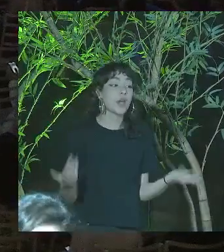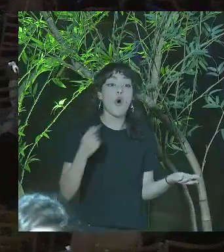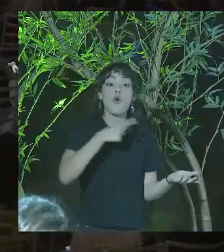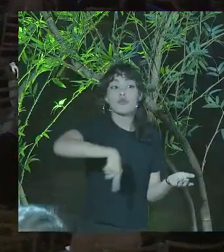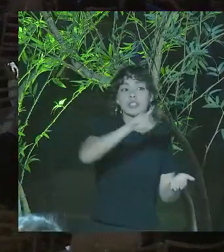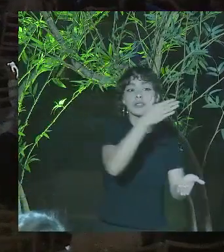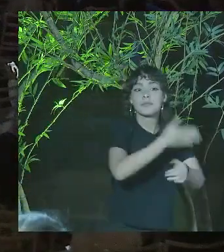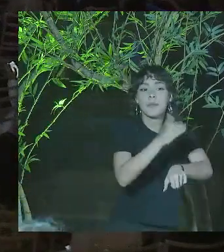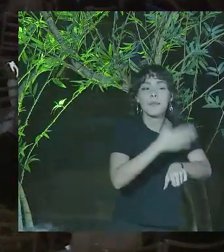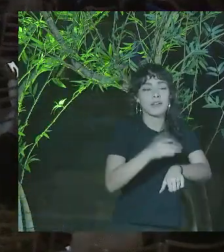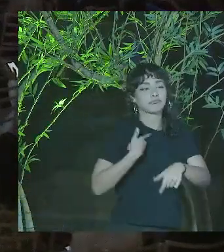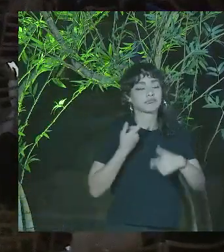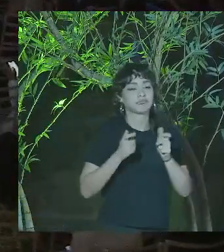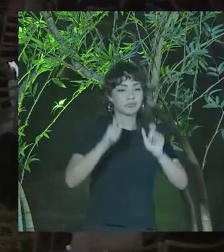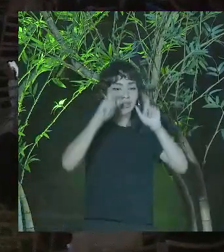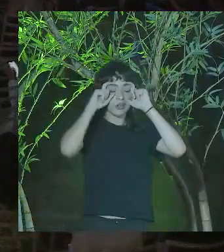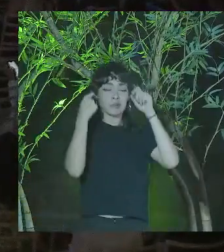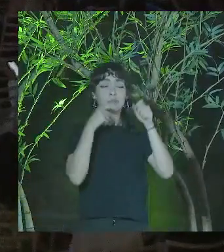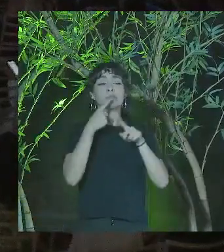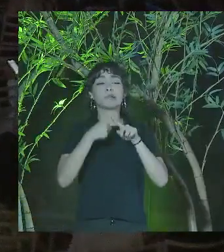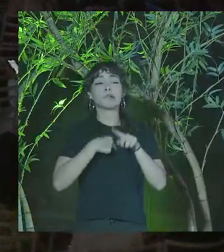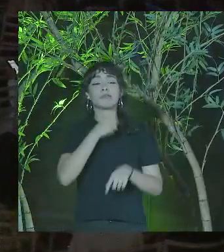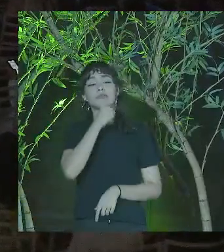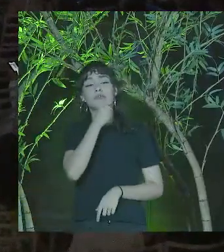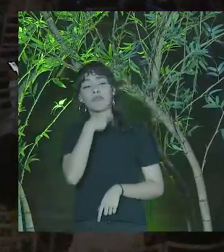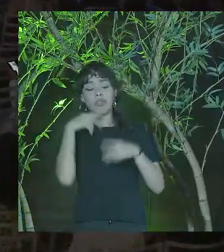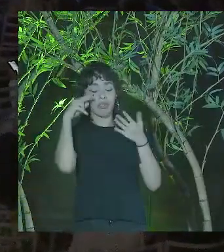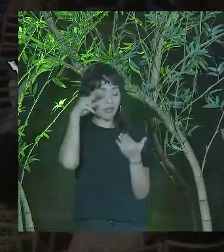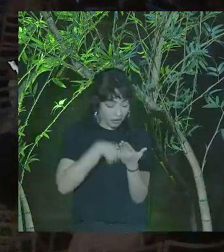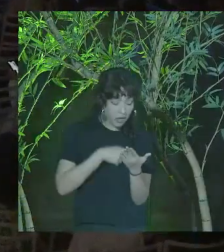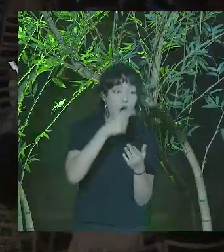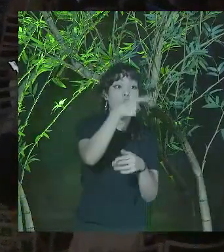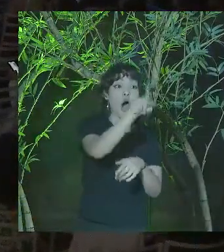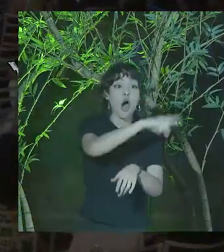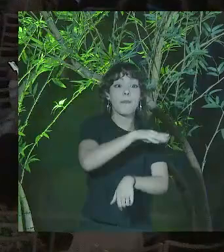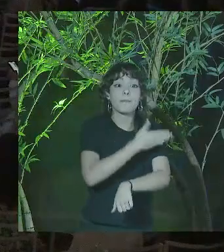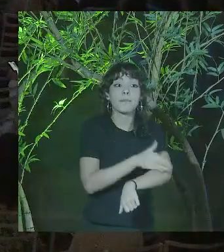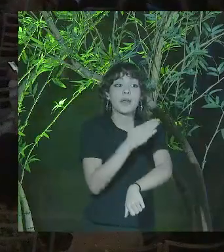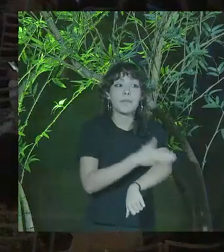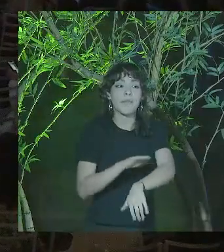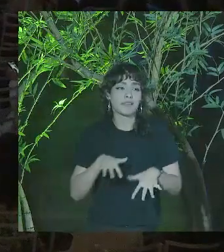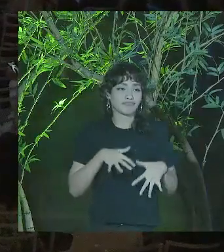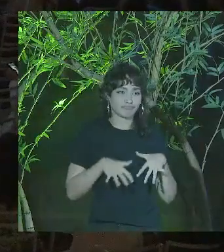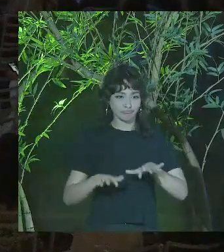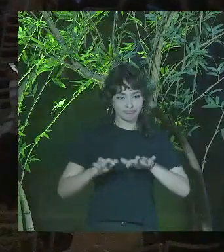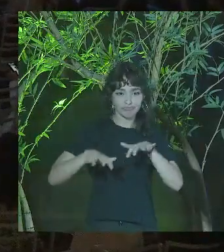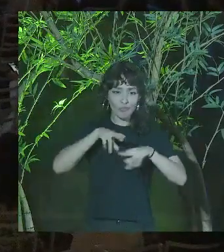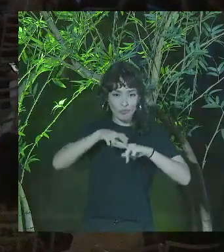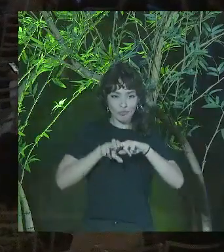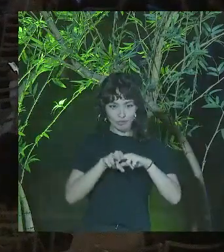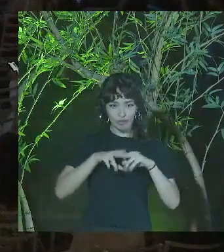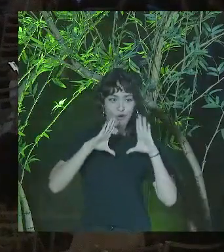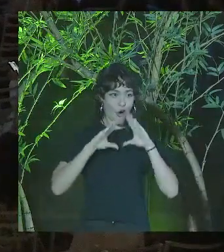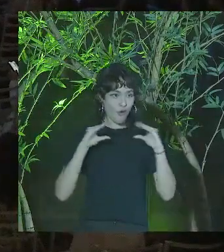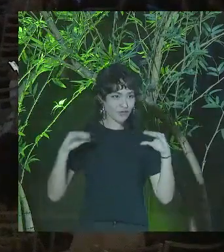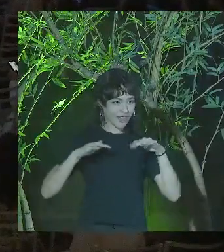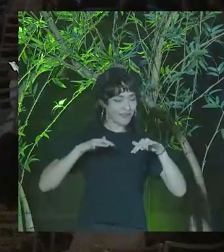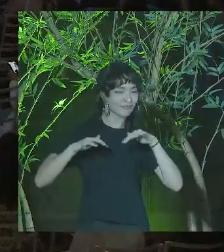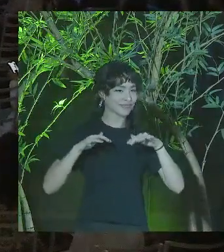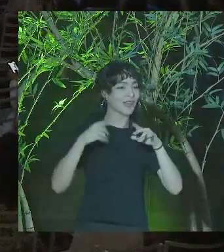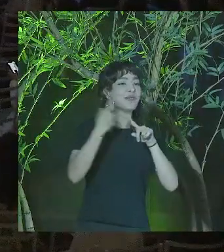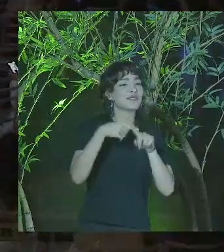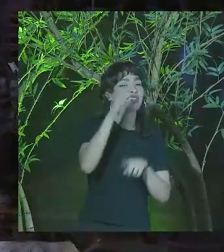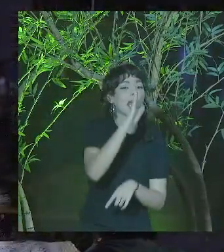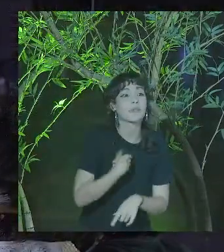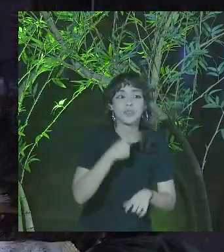preparados? Eu vou até colocar o óculos, que agora eu tô ficando velhinho, não tô me dando conta. Se prepara, gente, mexe a bunda na cadeira, aquece, porque o Social Good Brasil